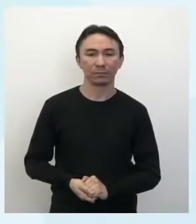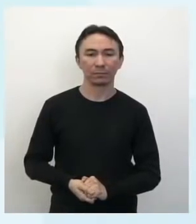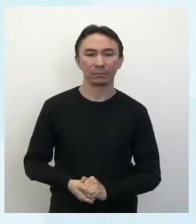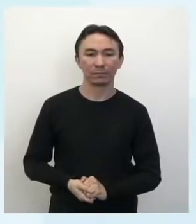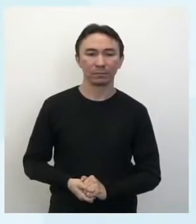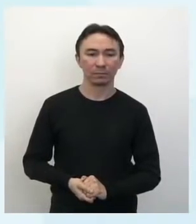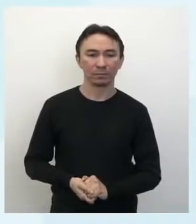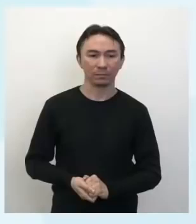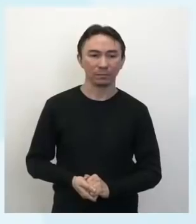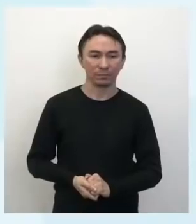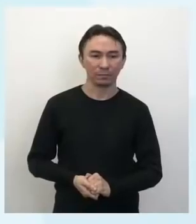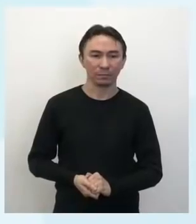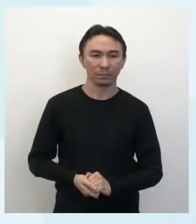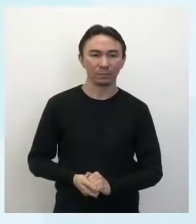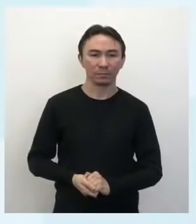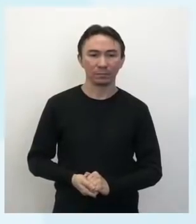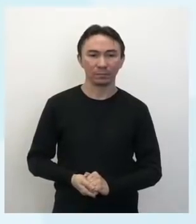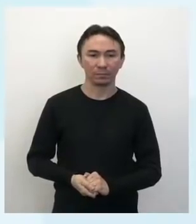tallest mountain, stands